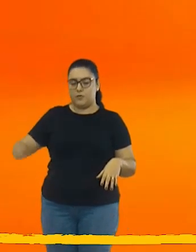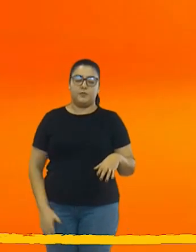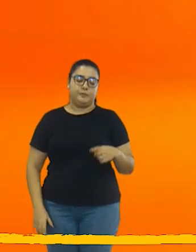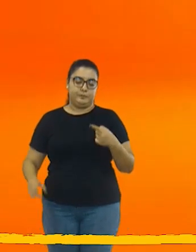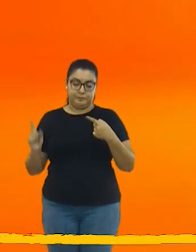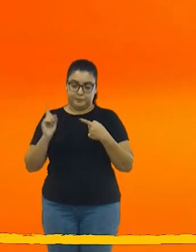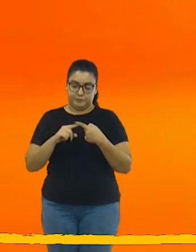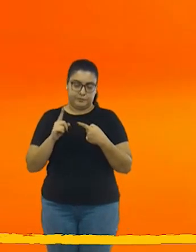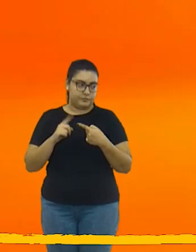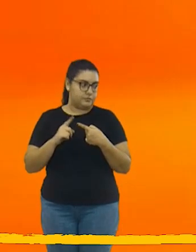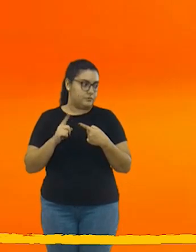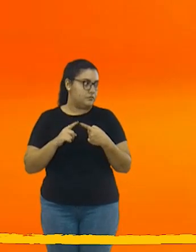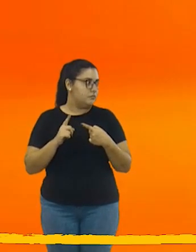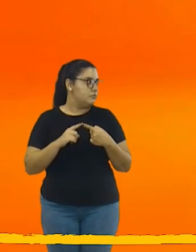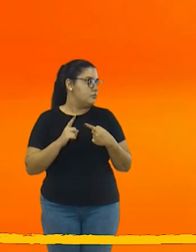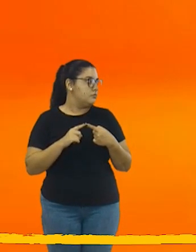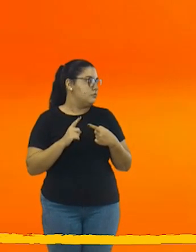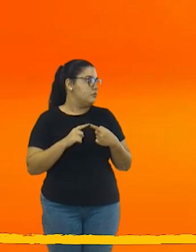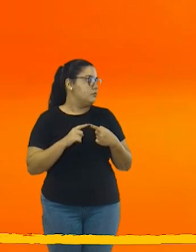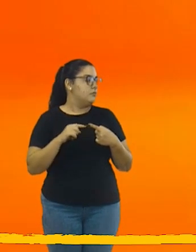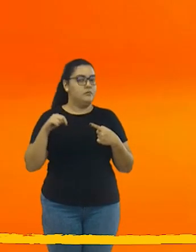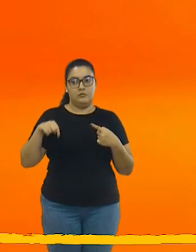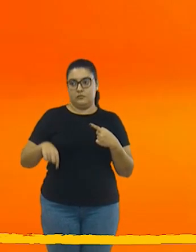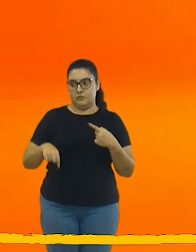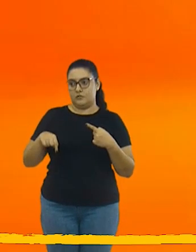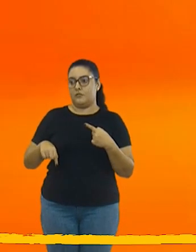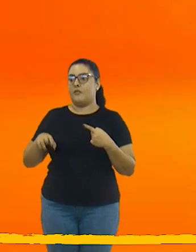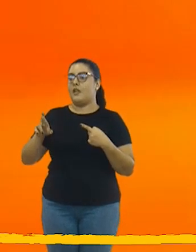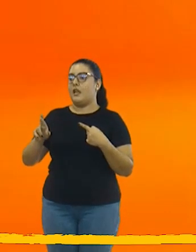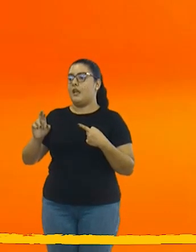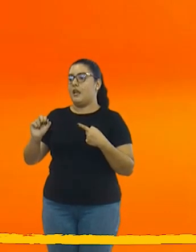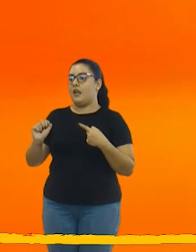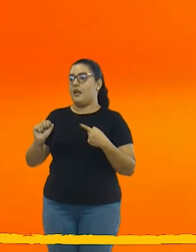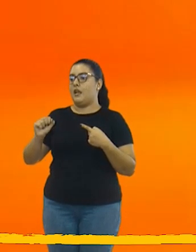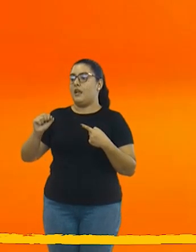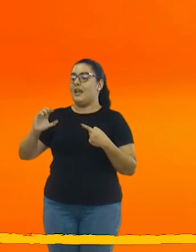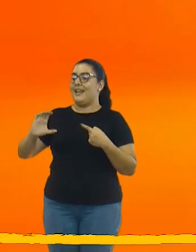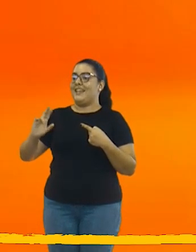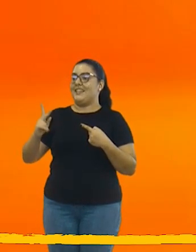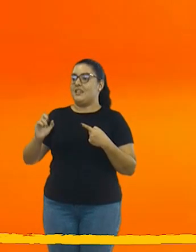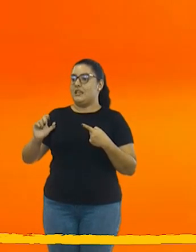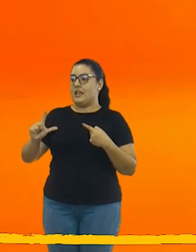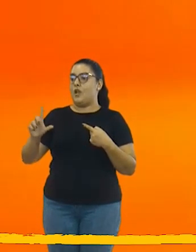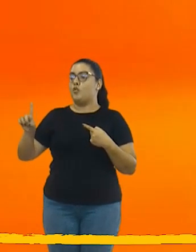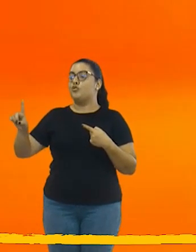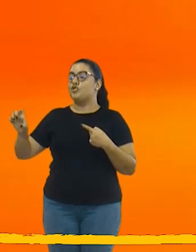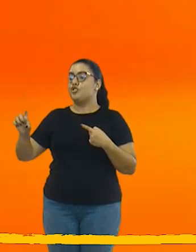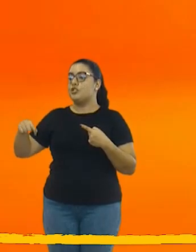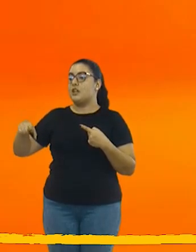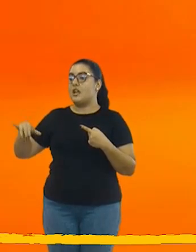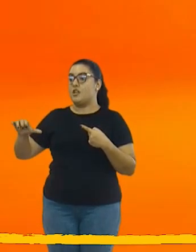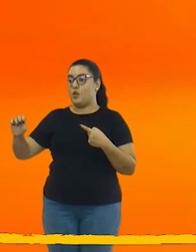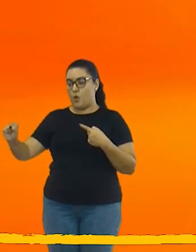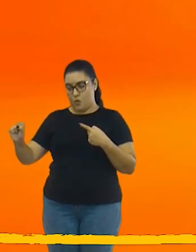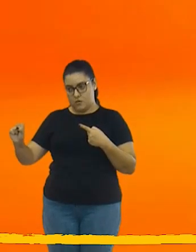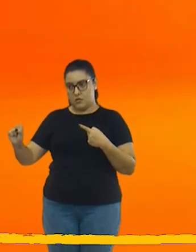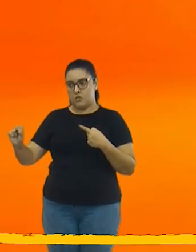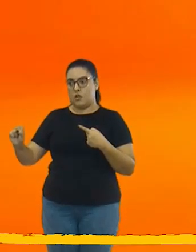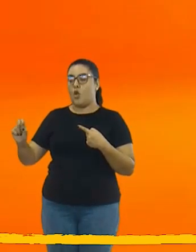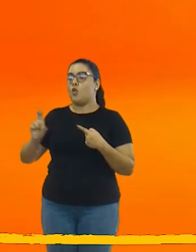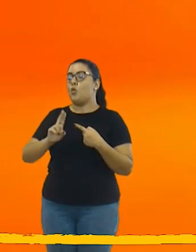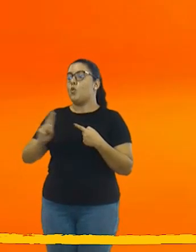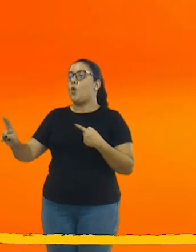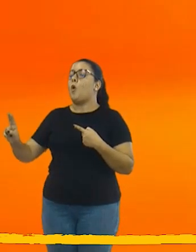período. Nossa conterrânea, Raquel de Queiroz, com o monumental romance O